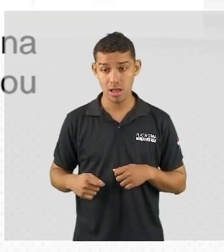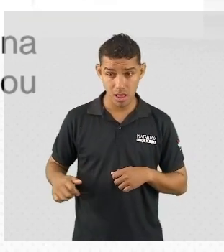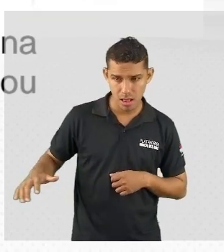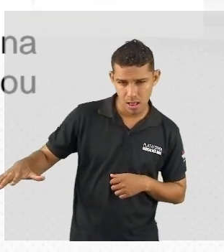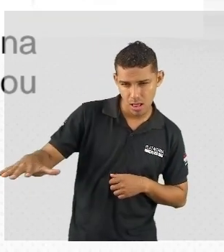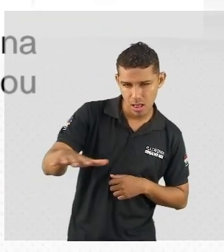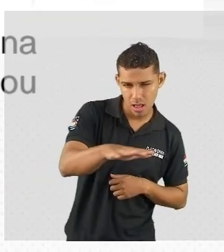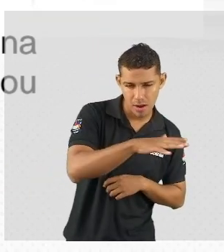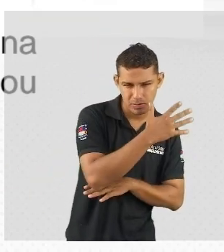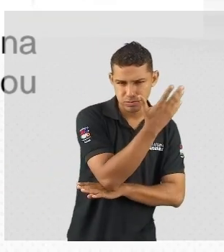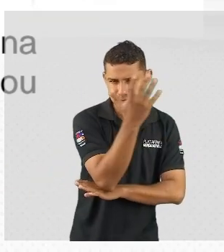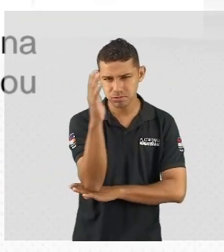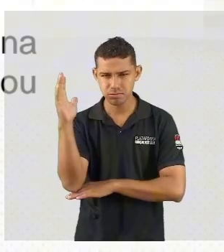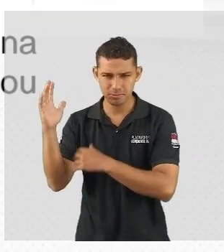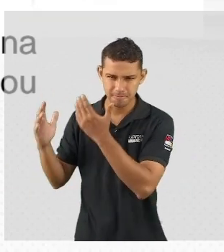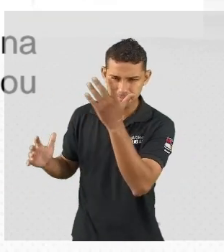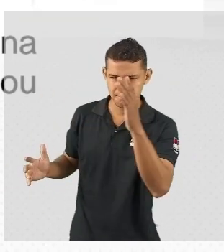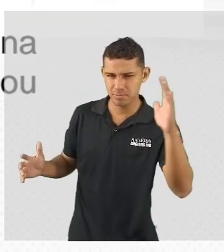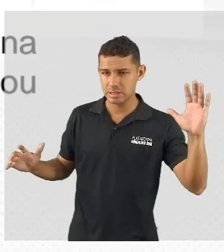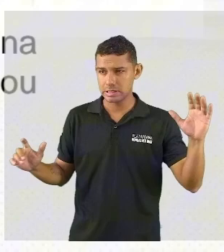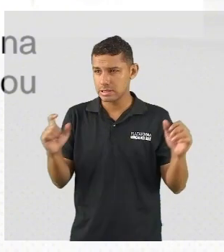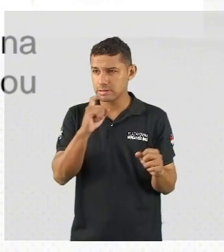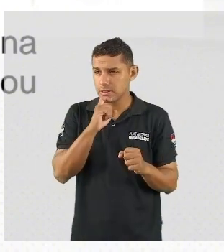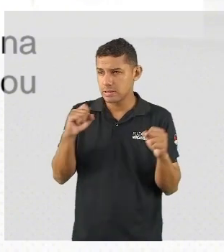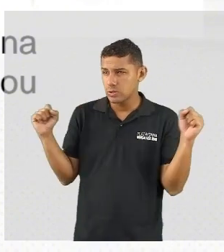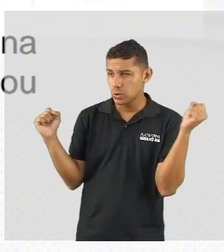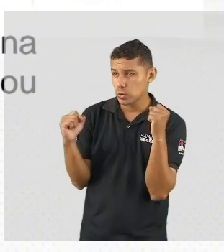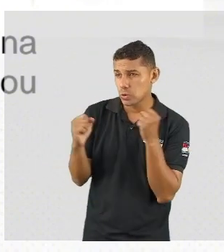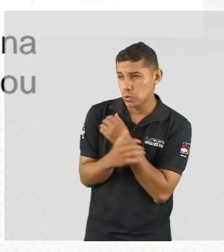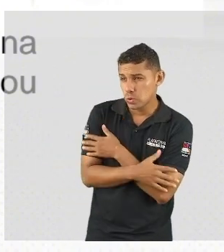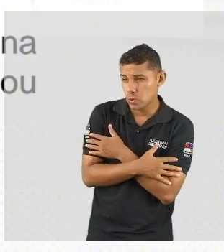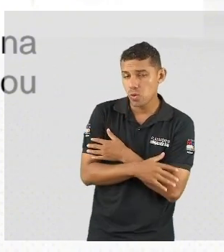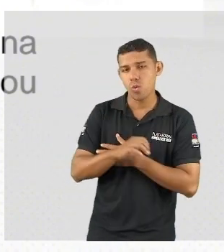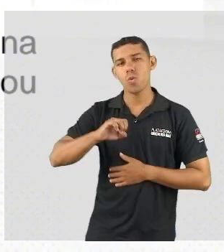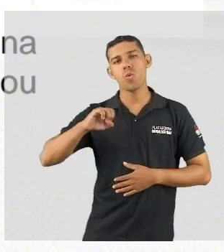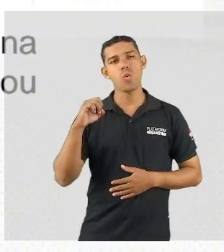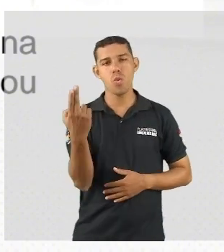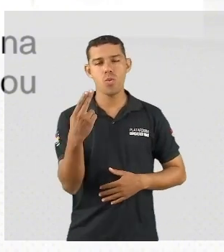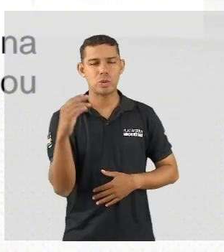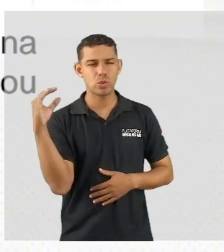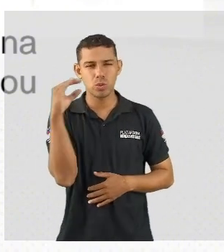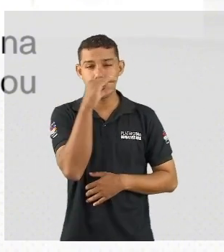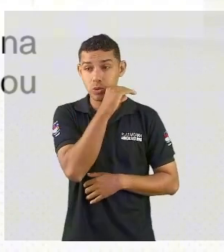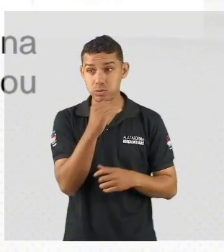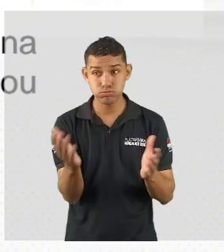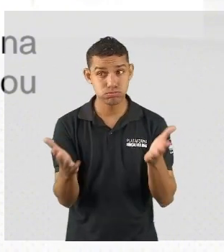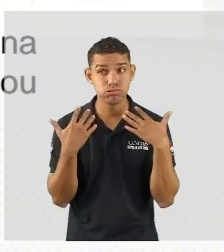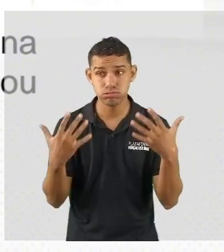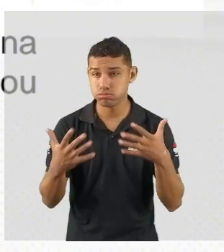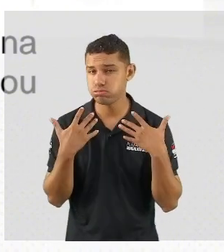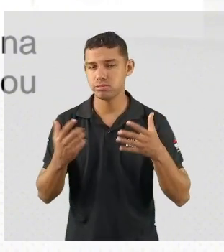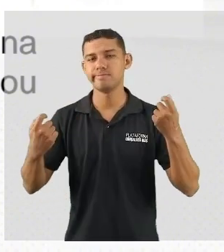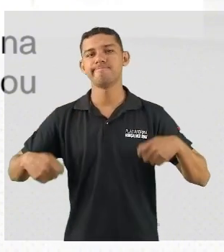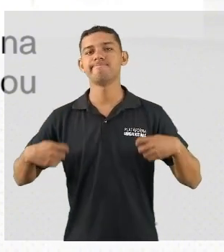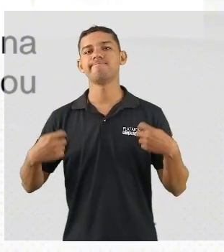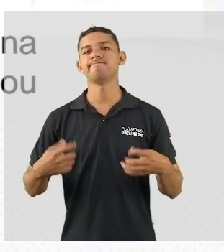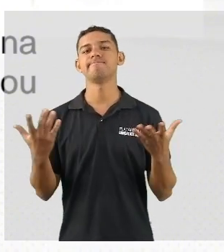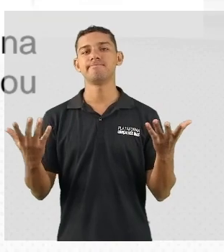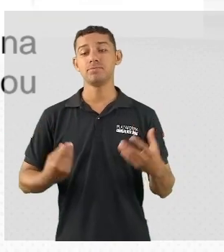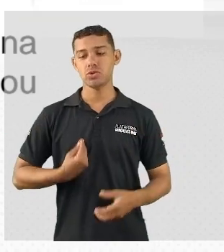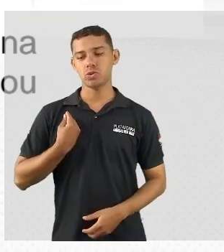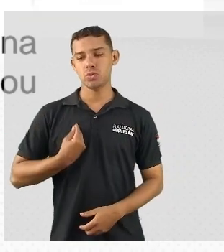eram desfavoráveis. Quando fazia muito frio ou fazia muito calor, e, de fato, eles precisavam sobreviver. E